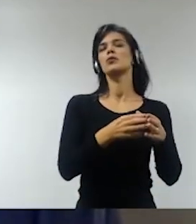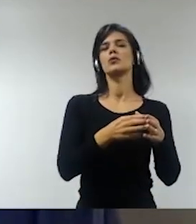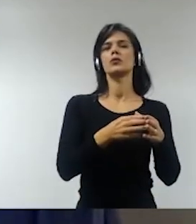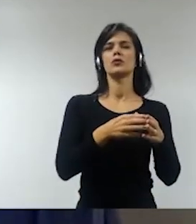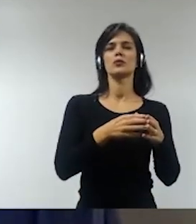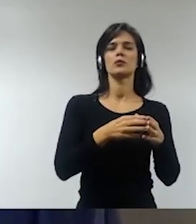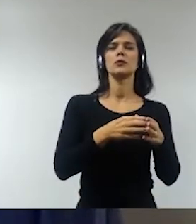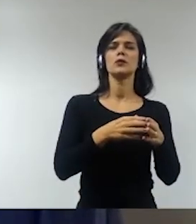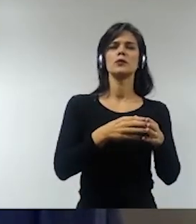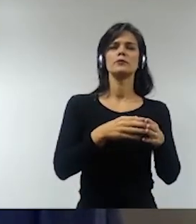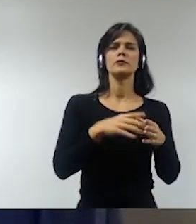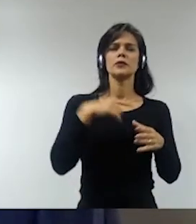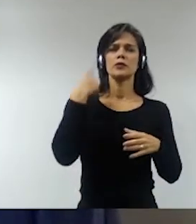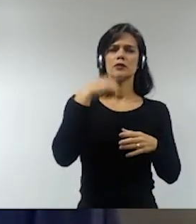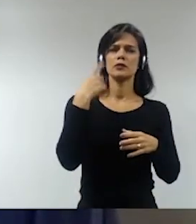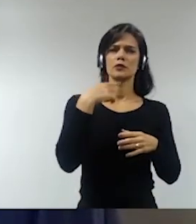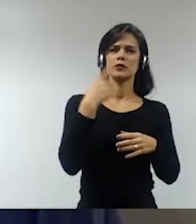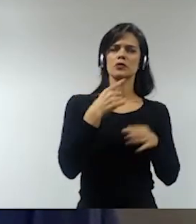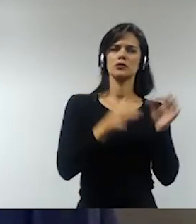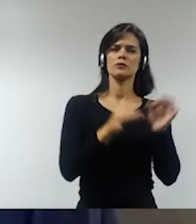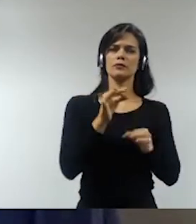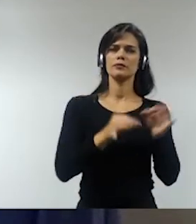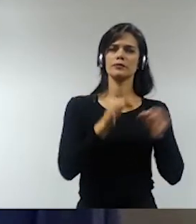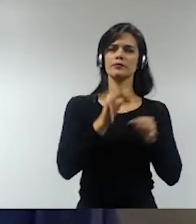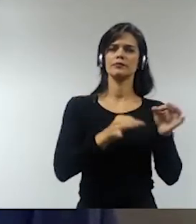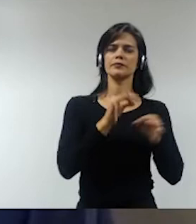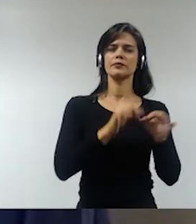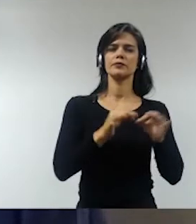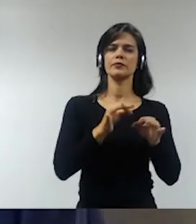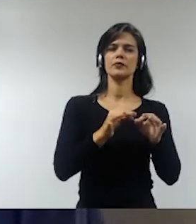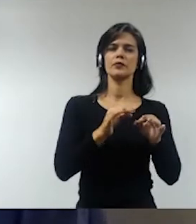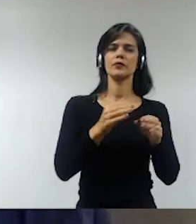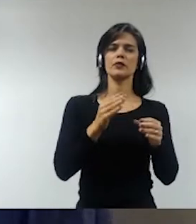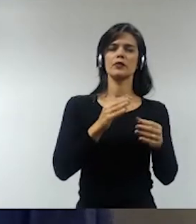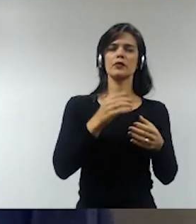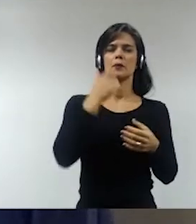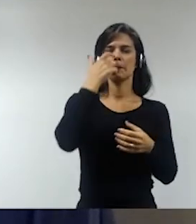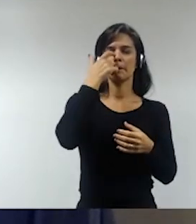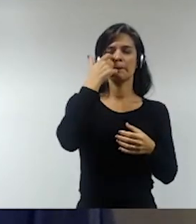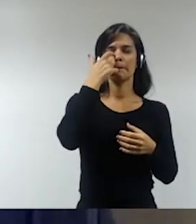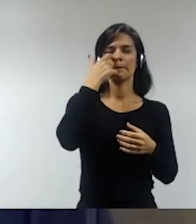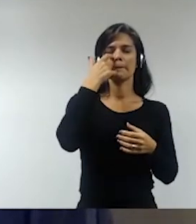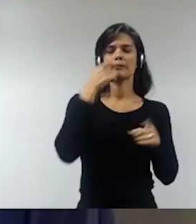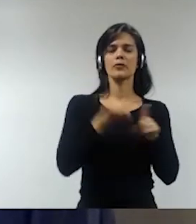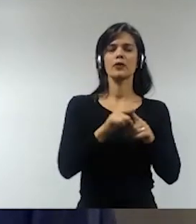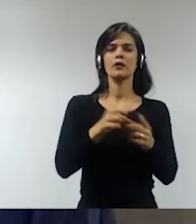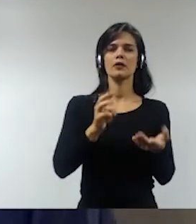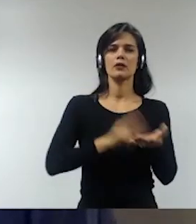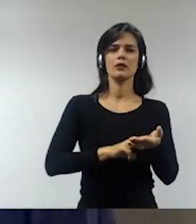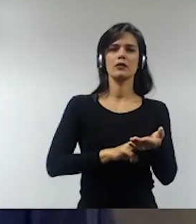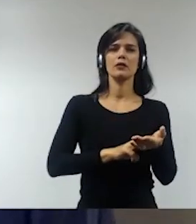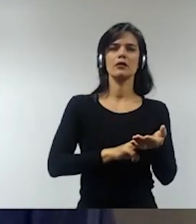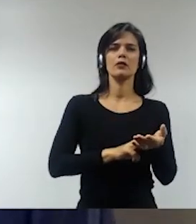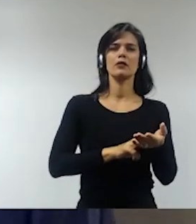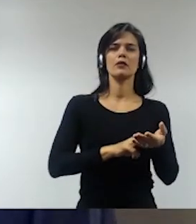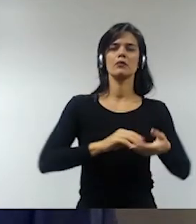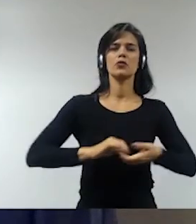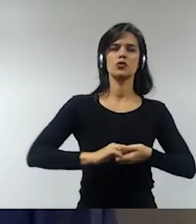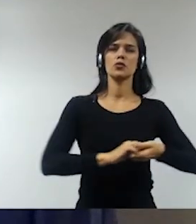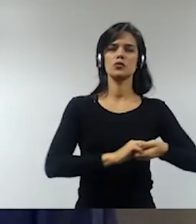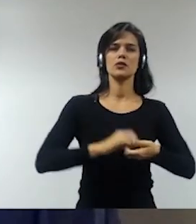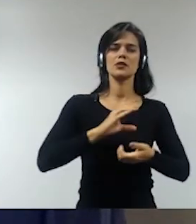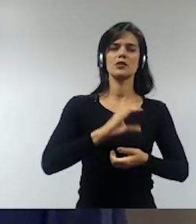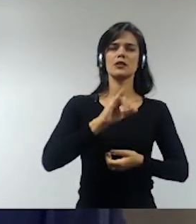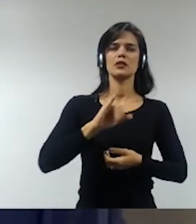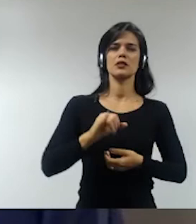Justiça para aprimoramento da recuperação judicial, membro também do Comitê Gestor de Conciliação do